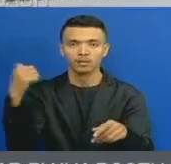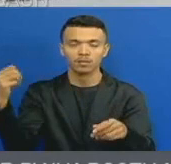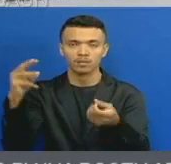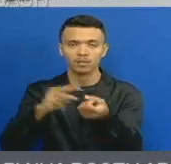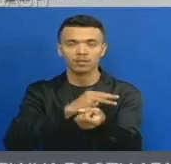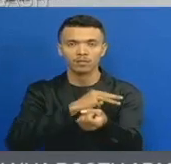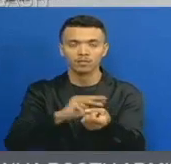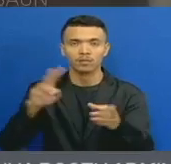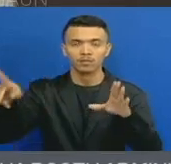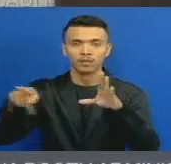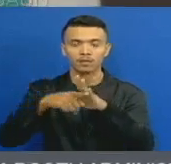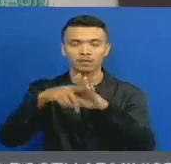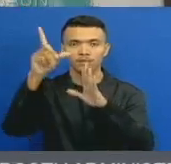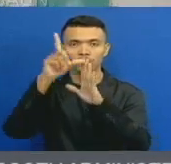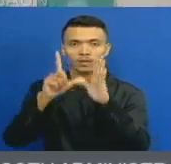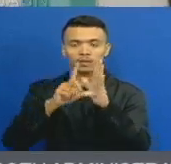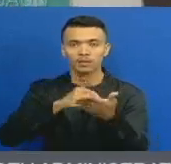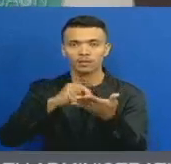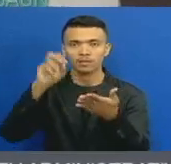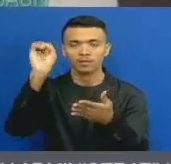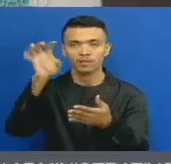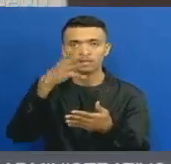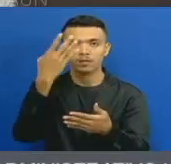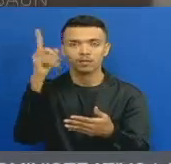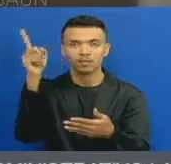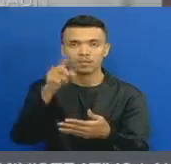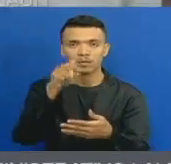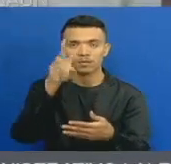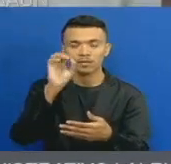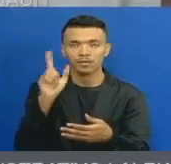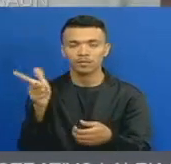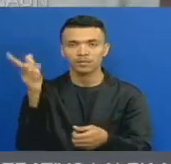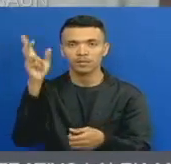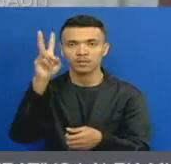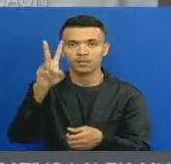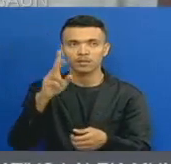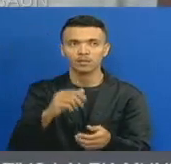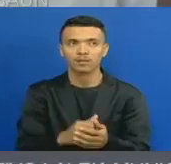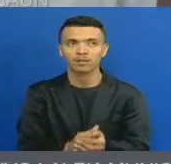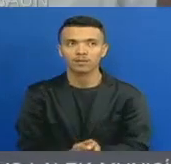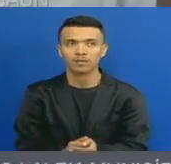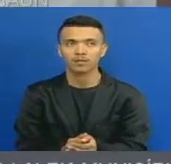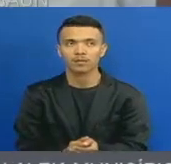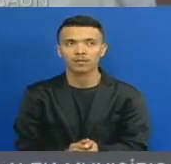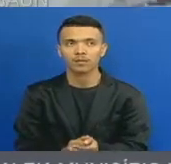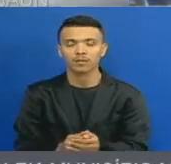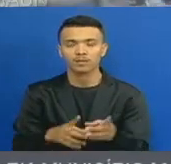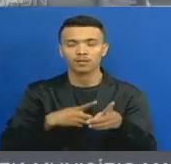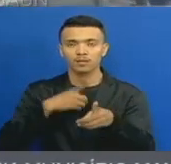Participa a designação decreto-lei número Sanrosinhat, barra Rihunrua, Donorosinrua, autor decreto no